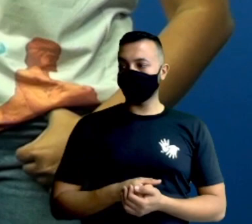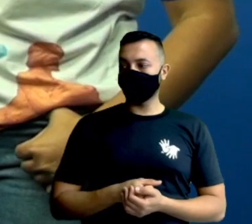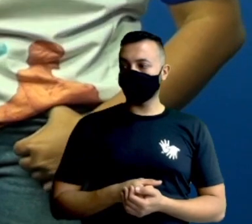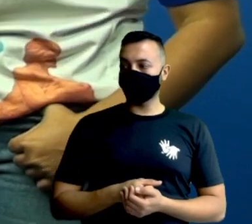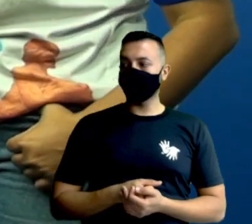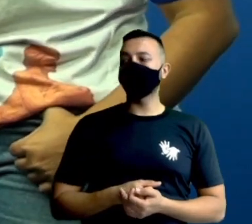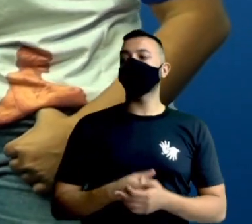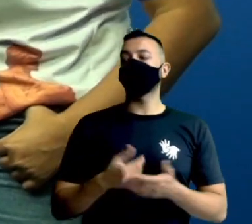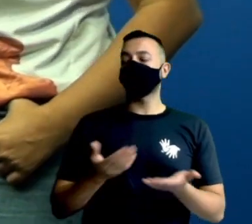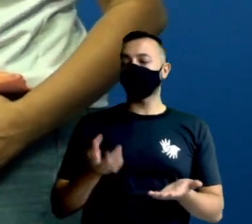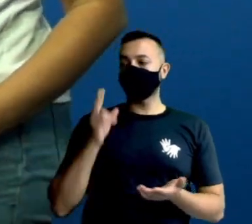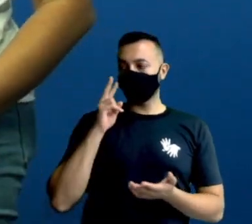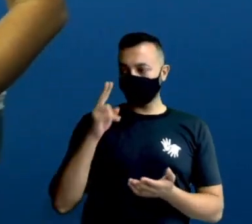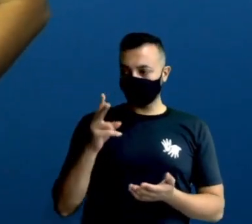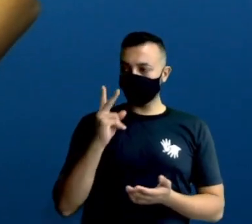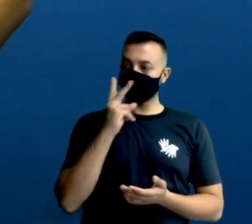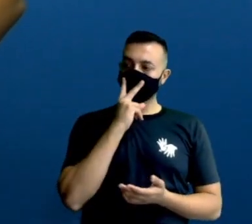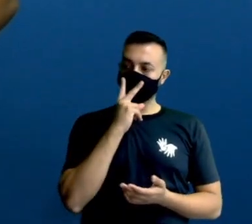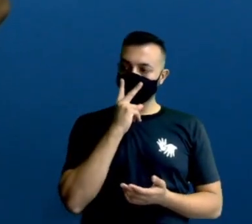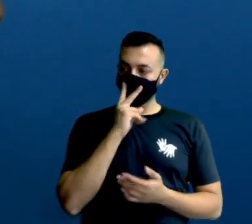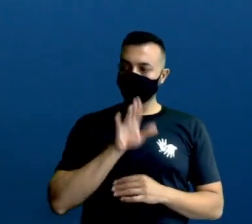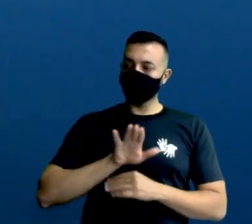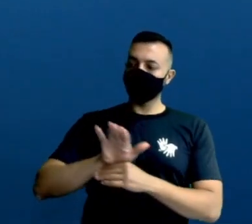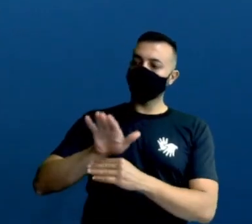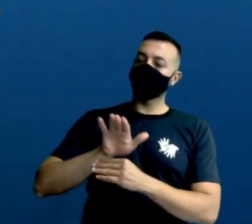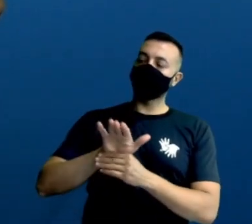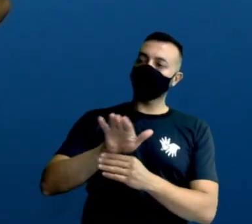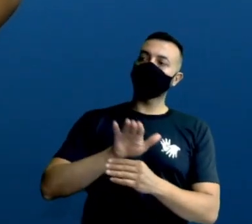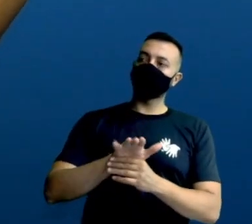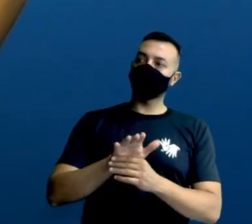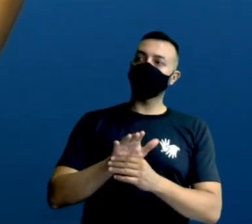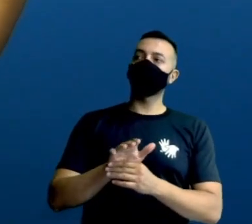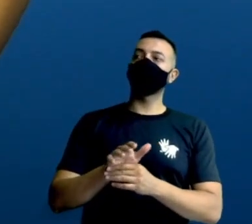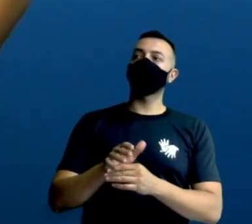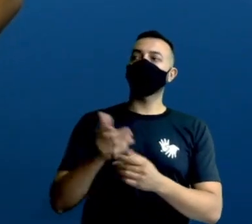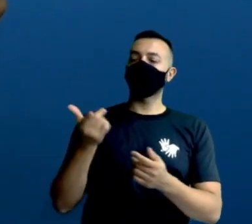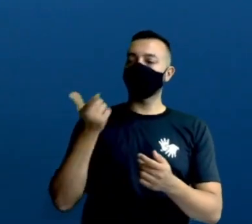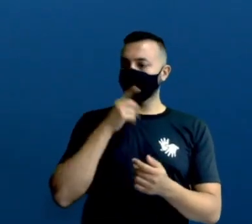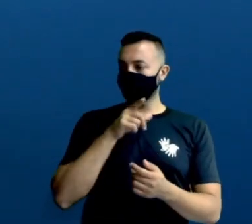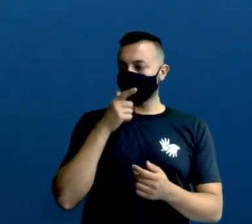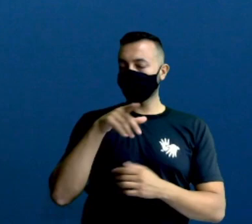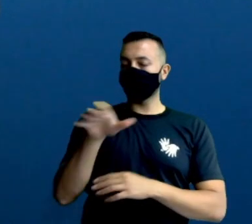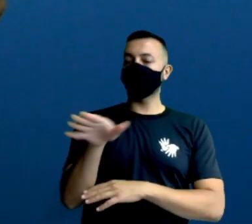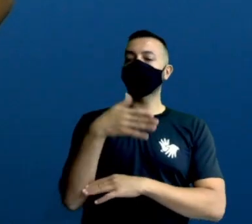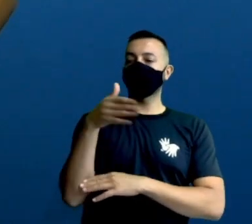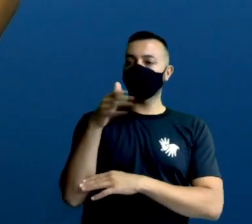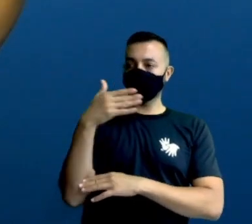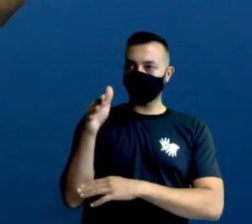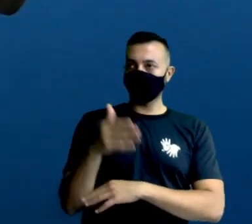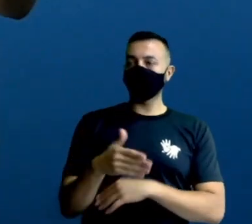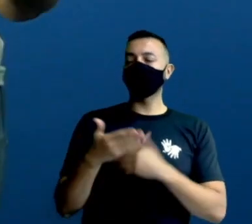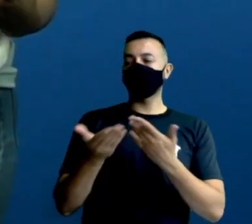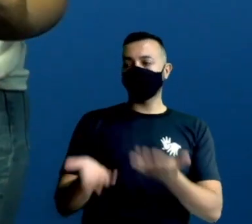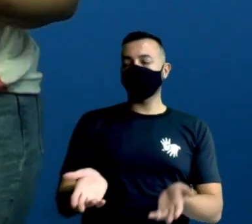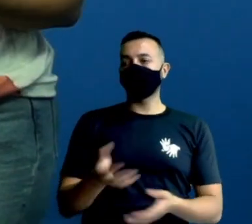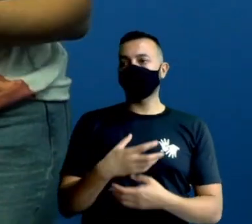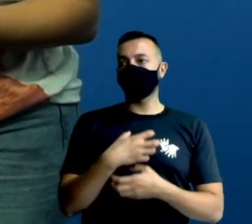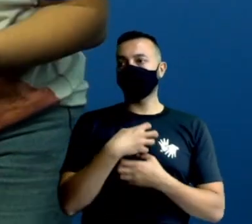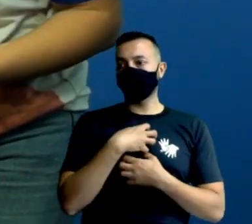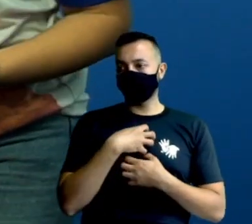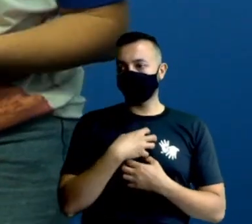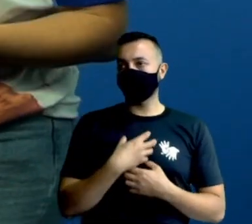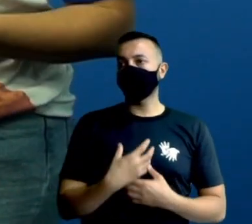E a gente viu quanto que Vitória colaborou para a formação dessa bandeira e dessa nação e desse sentimento